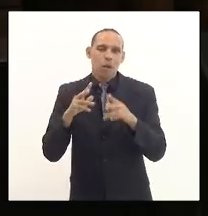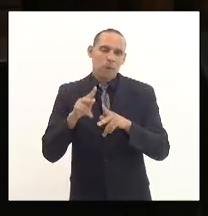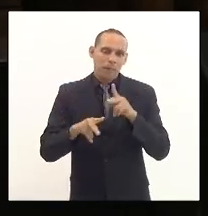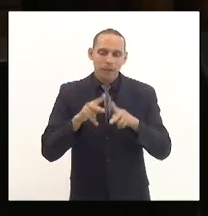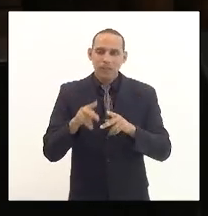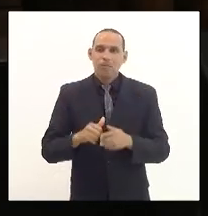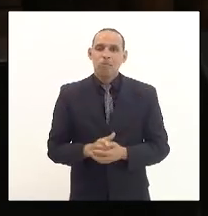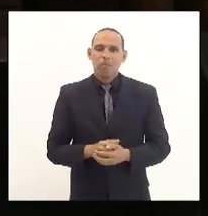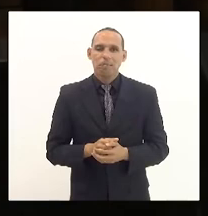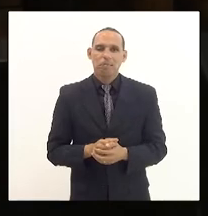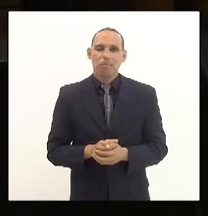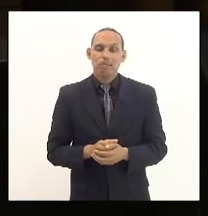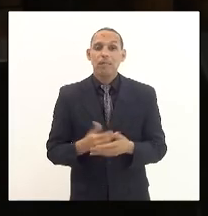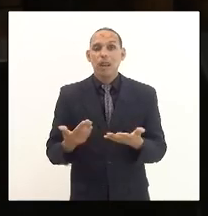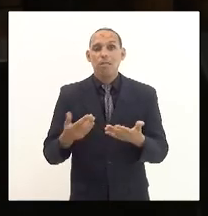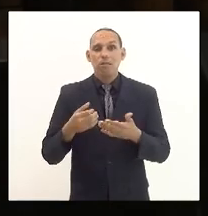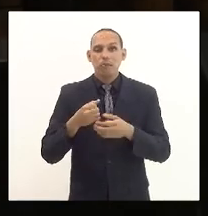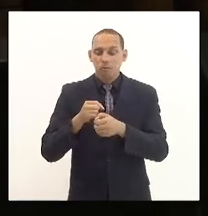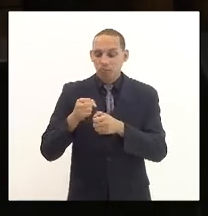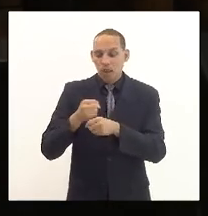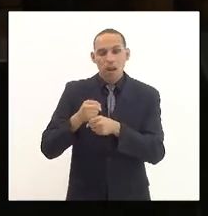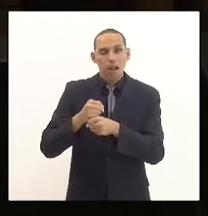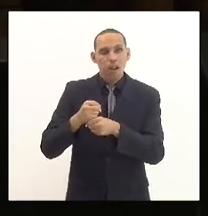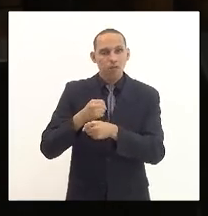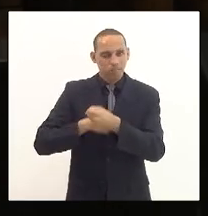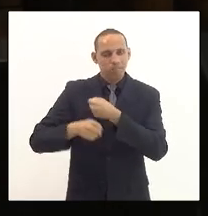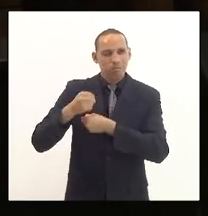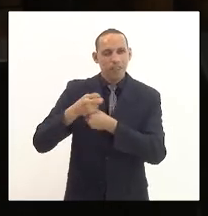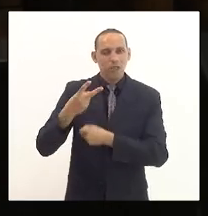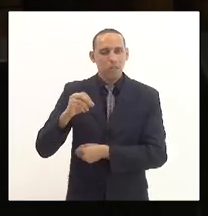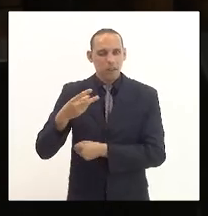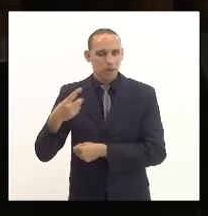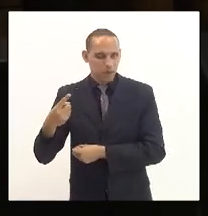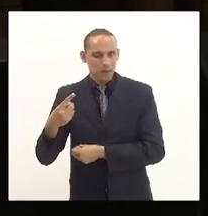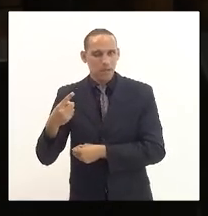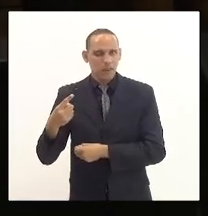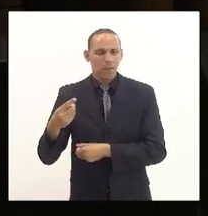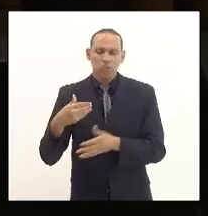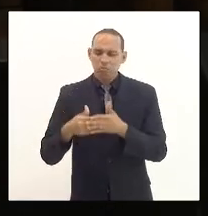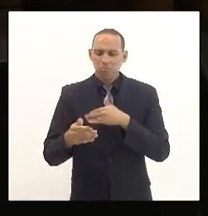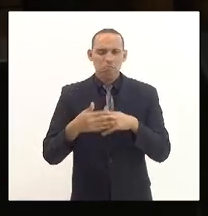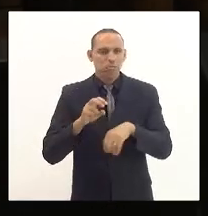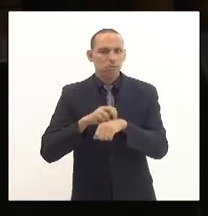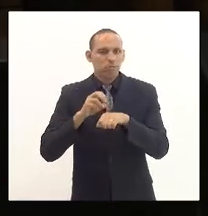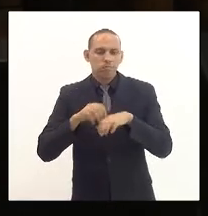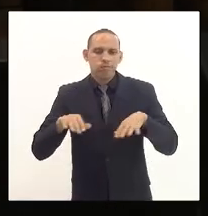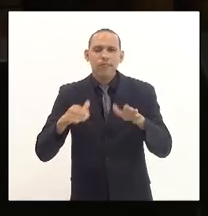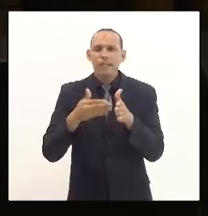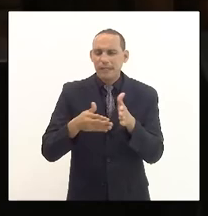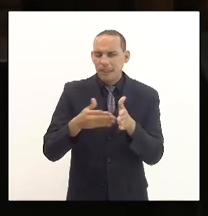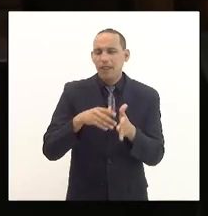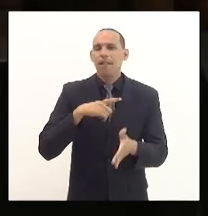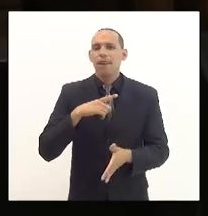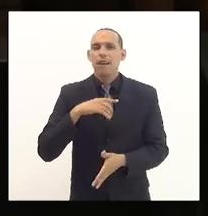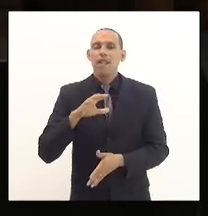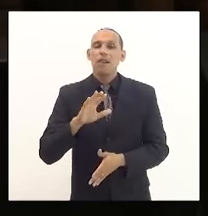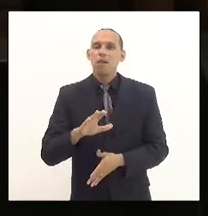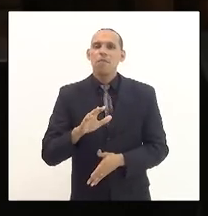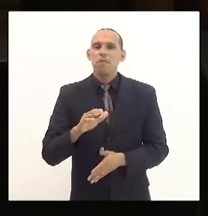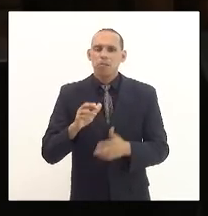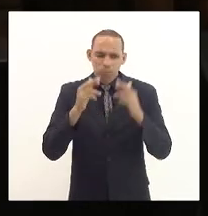e durante o ano de 2021 apesar da pandemia e com as restrições e respeitando